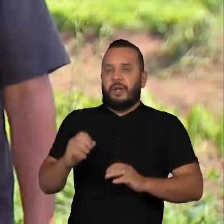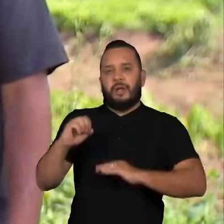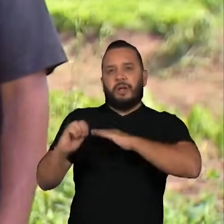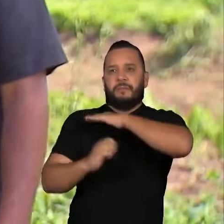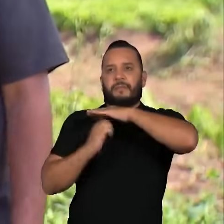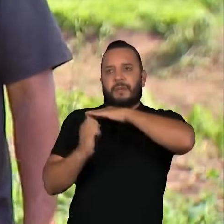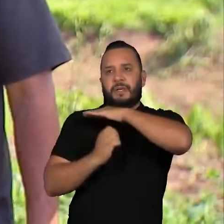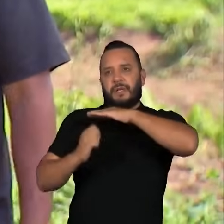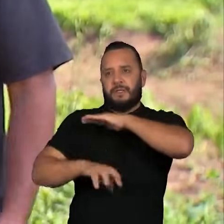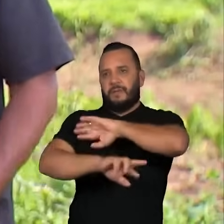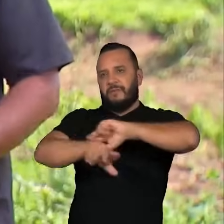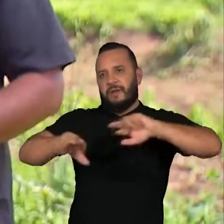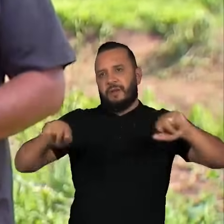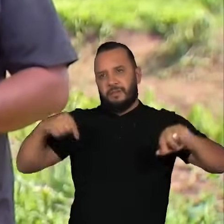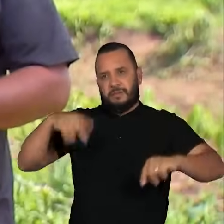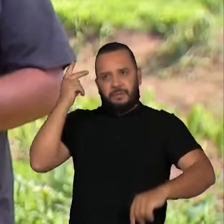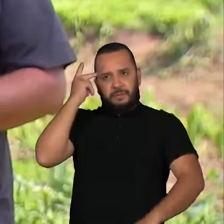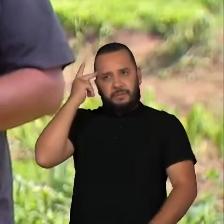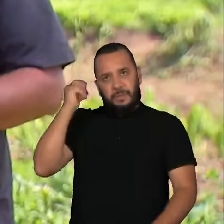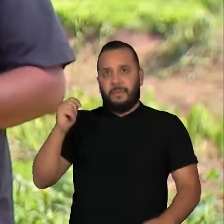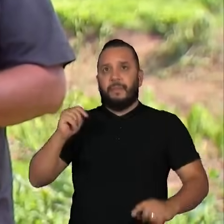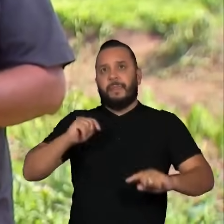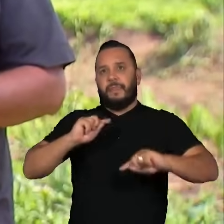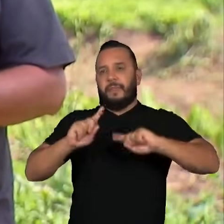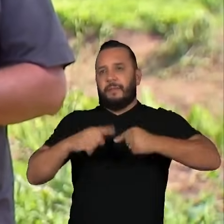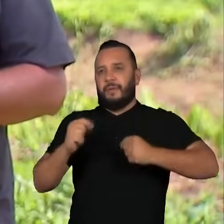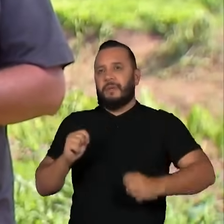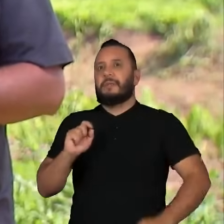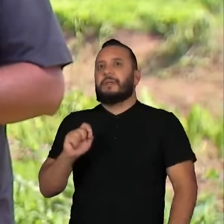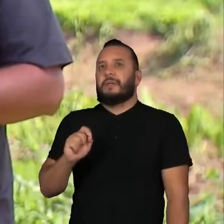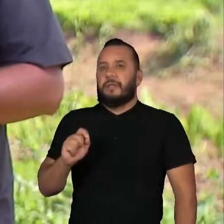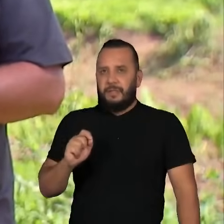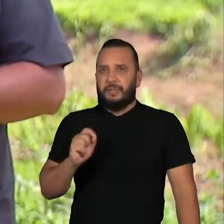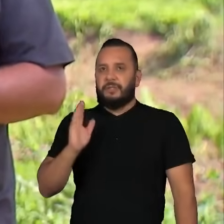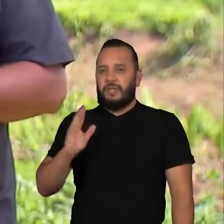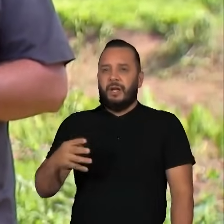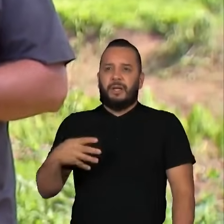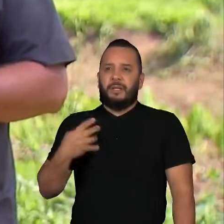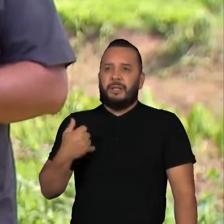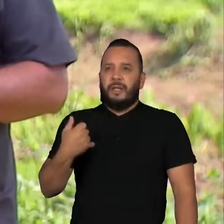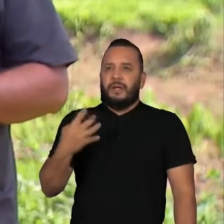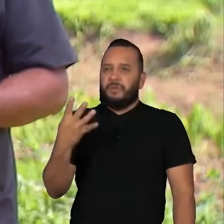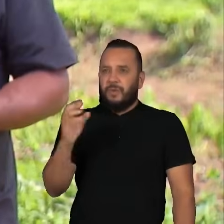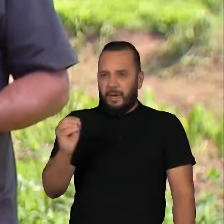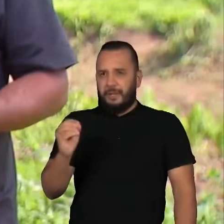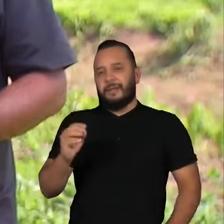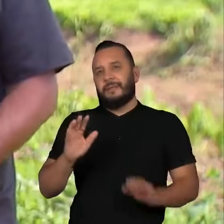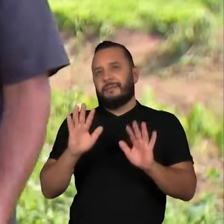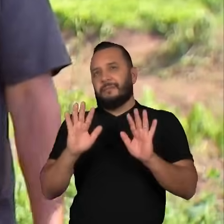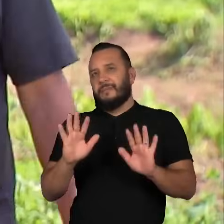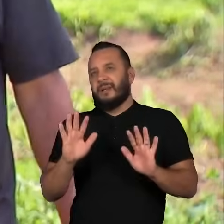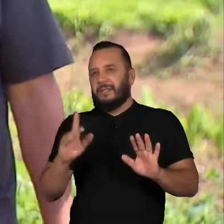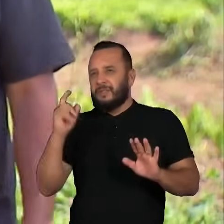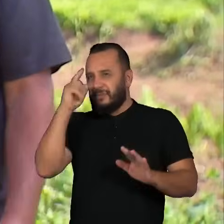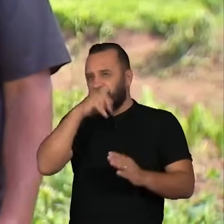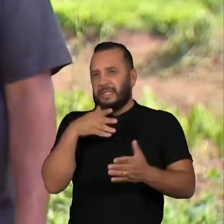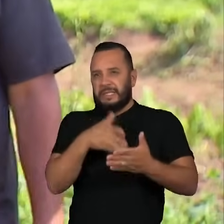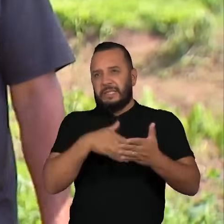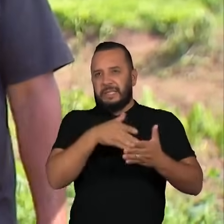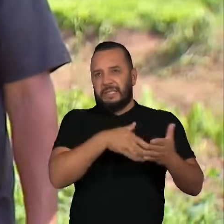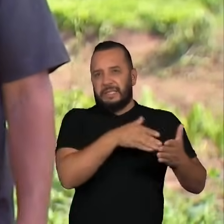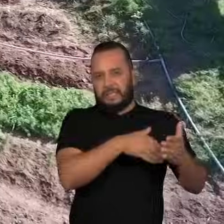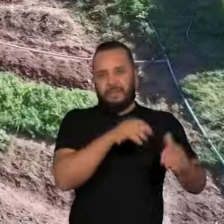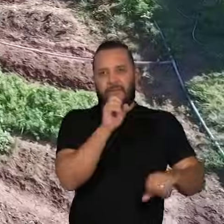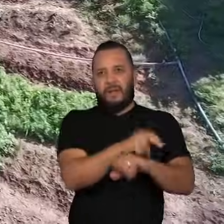São Paulo. Daí depois que você completa a partir dos 40 anos, já fica mais dificultoso, entendeu,